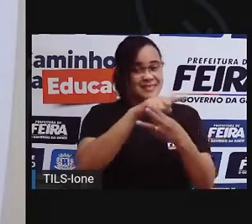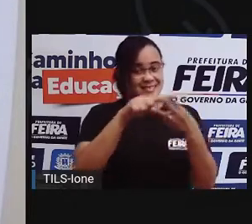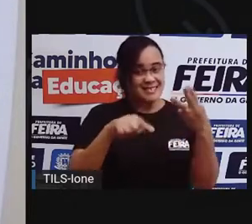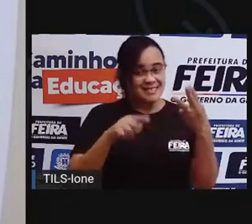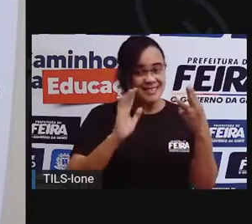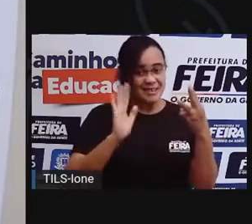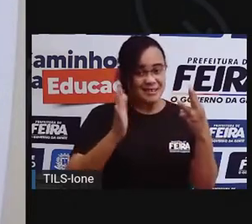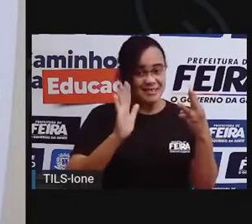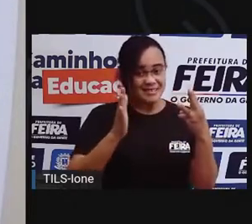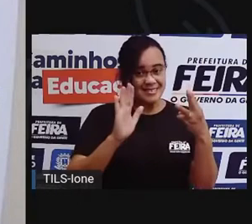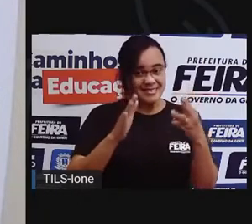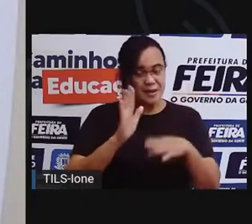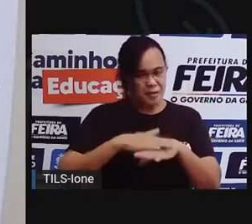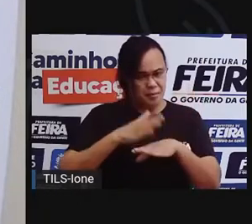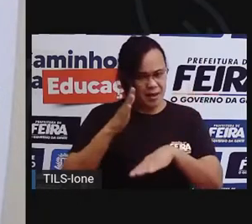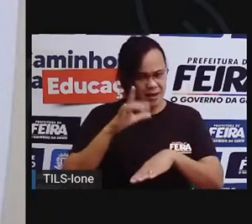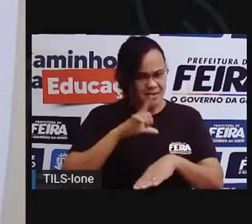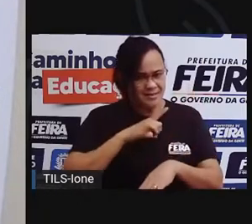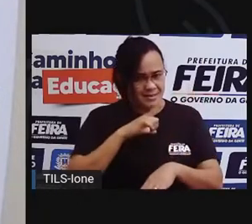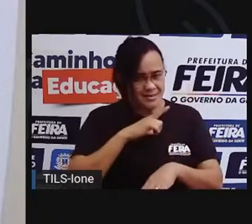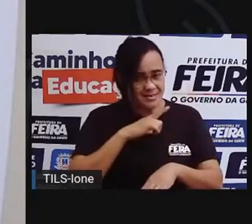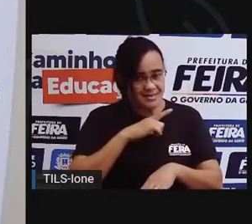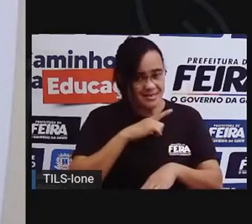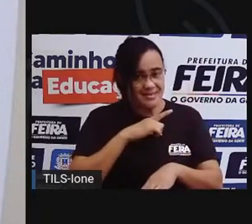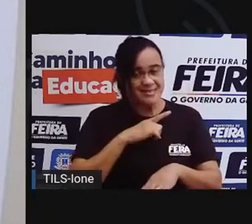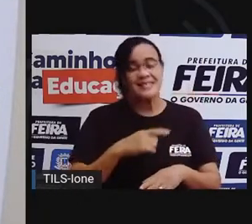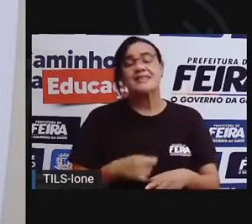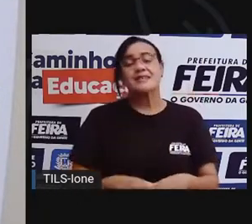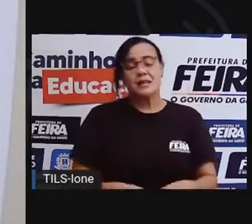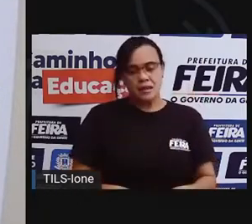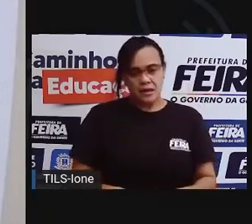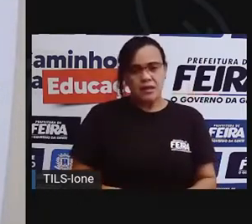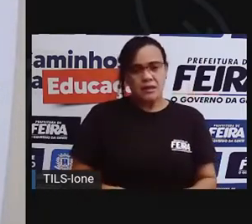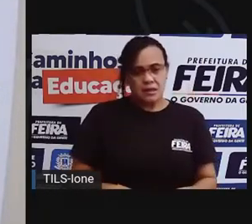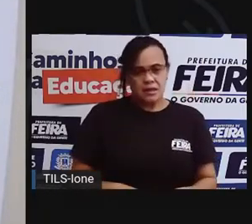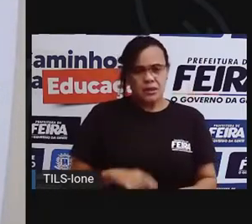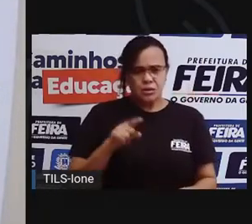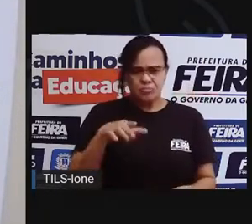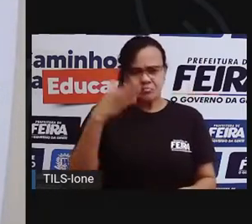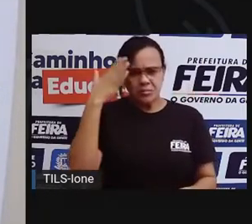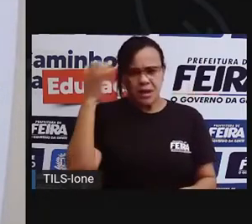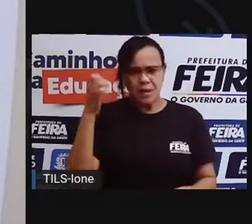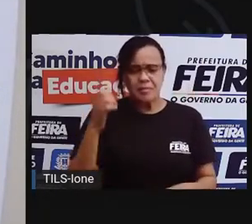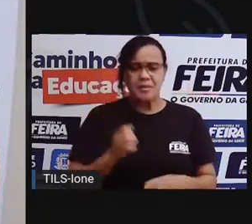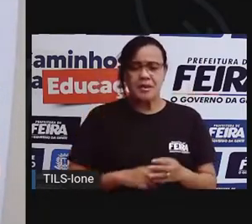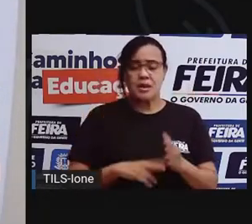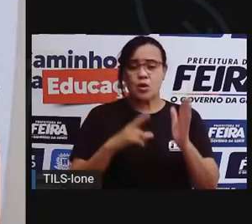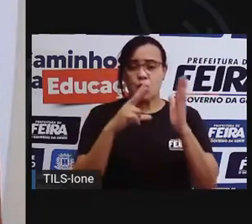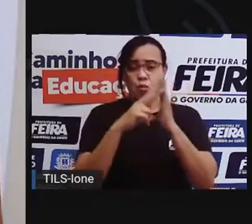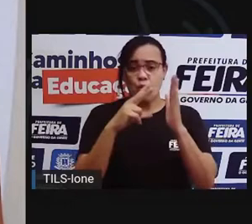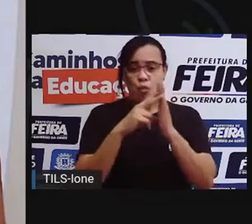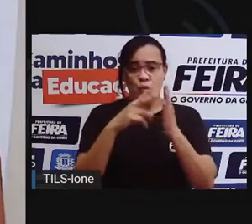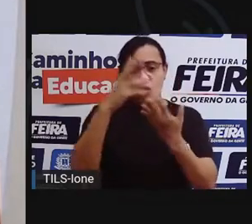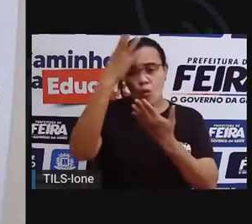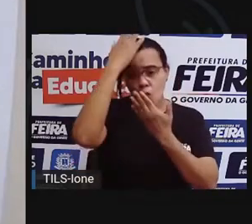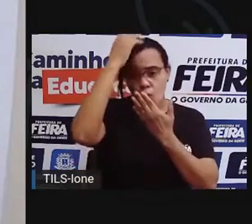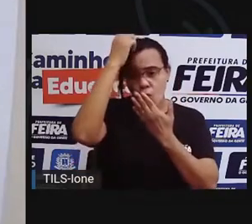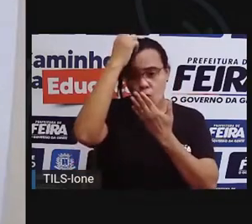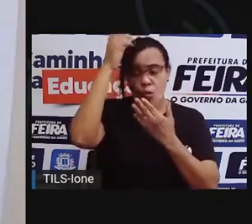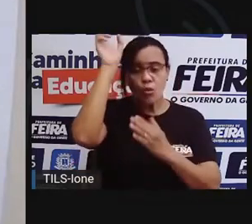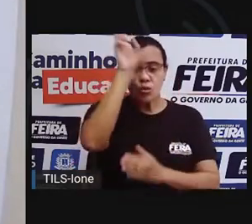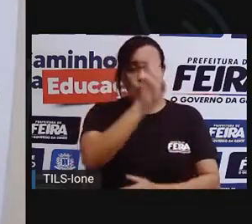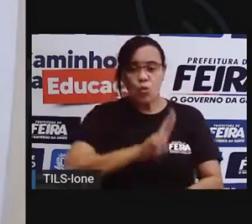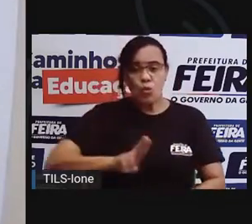Isso. Que mais? Vamos lá. Você sabia que os índios também utilizam muito as flautas e